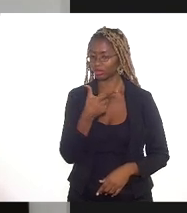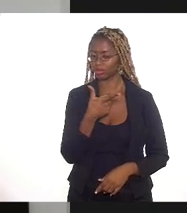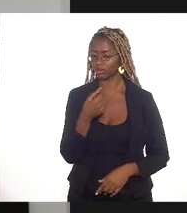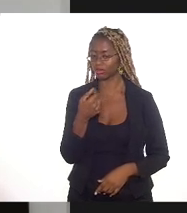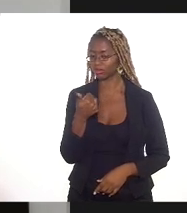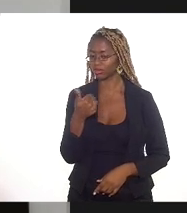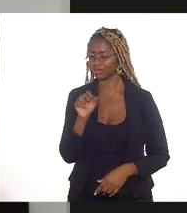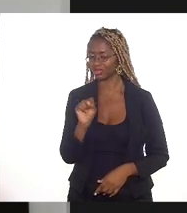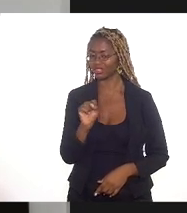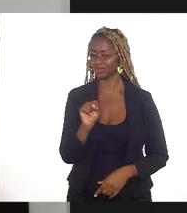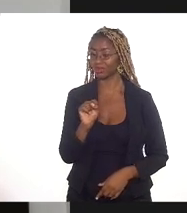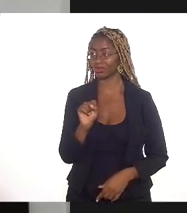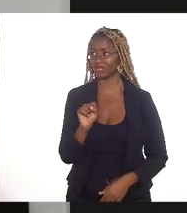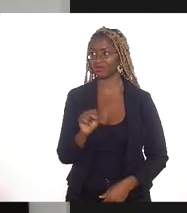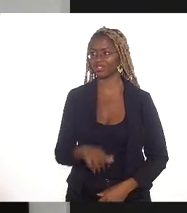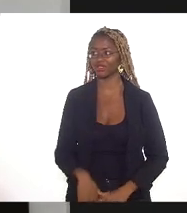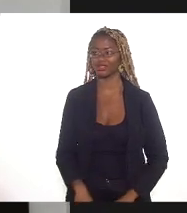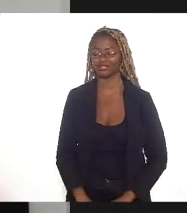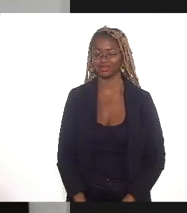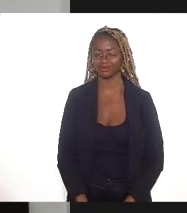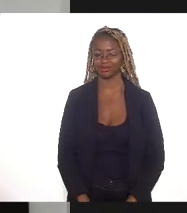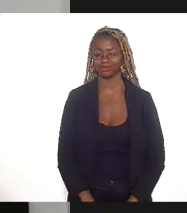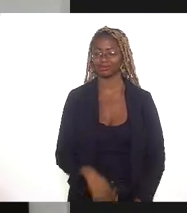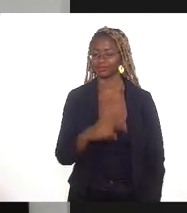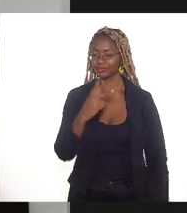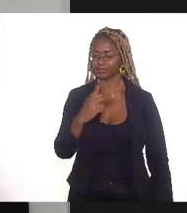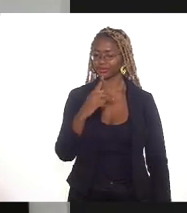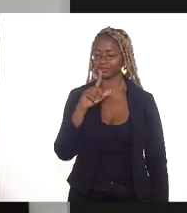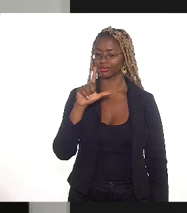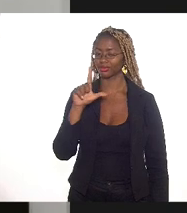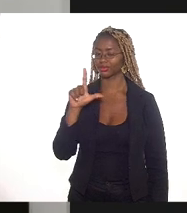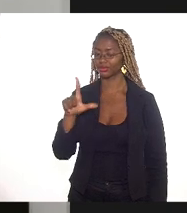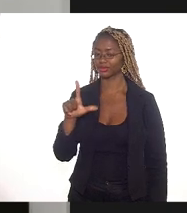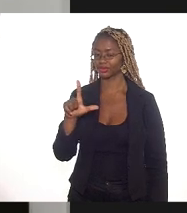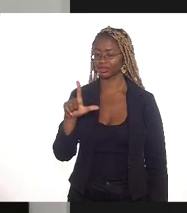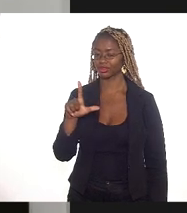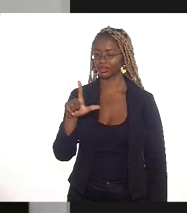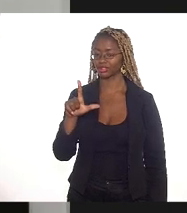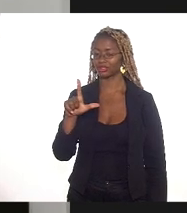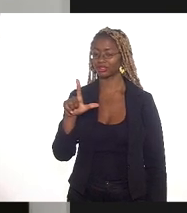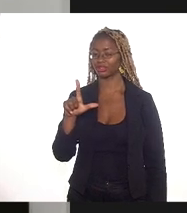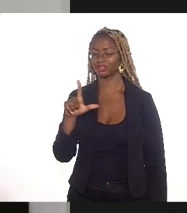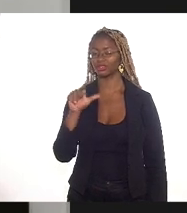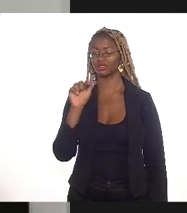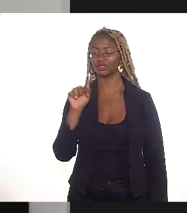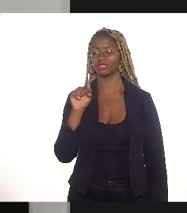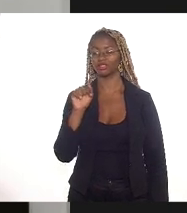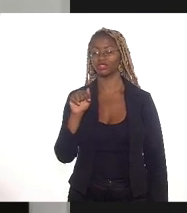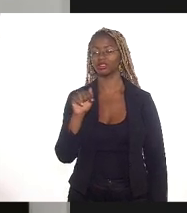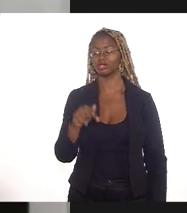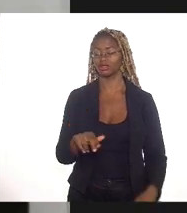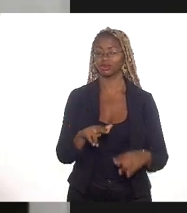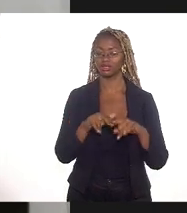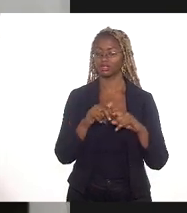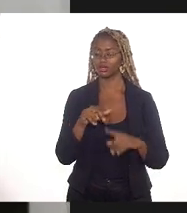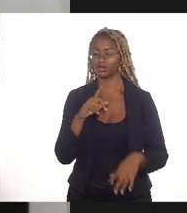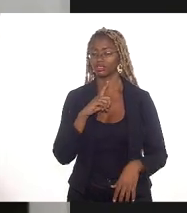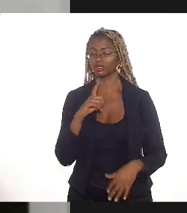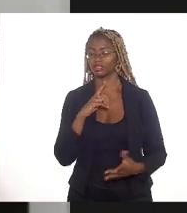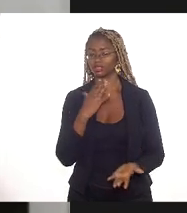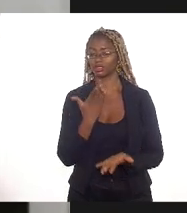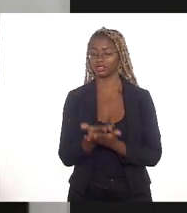2018, PL que justamente permitiria que algumas aulas